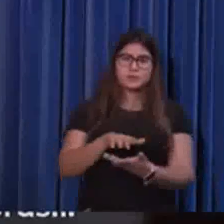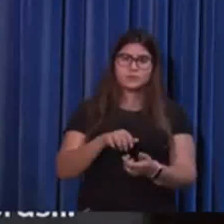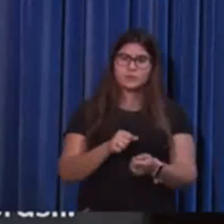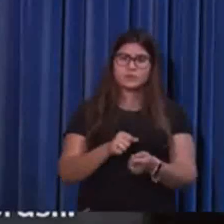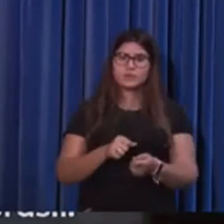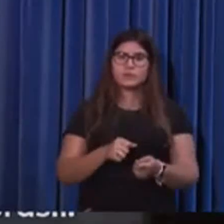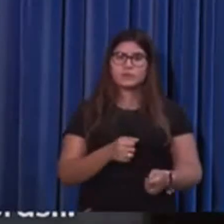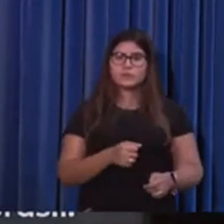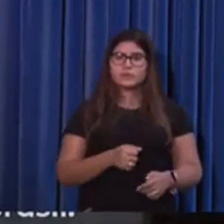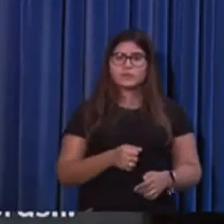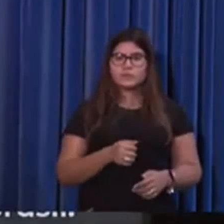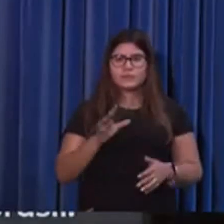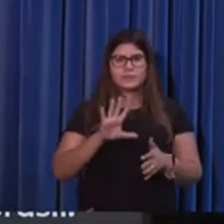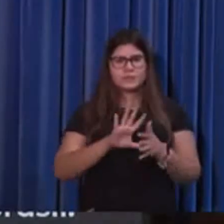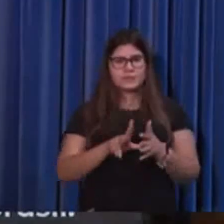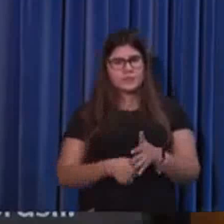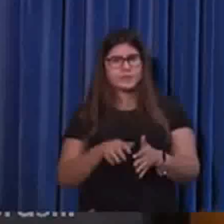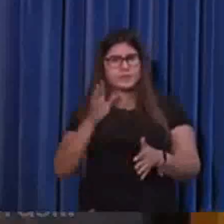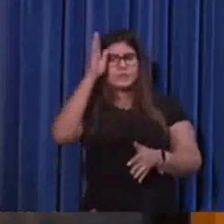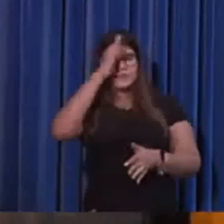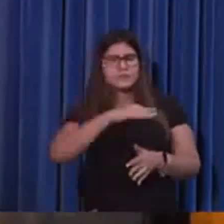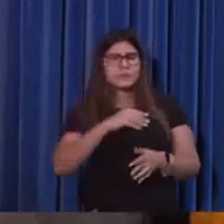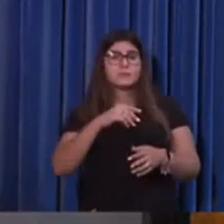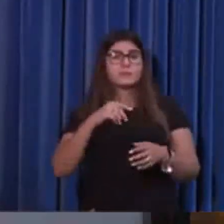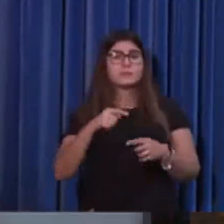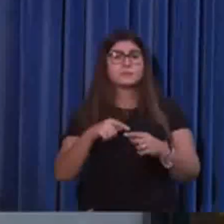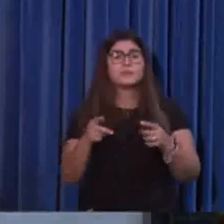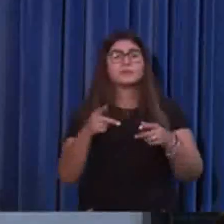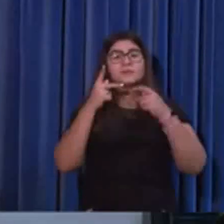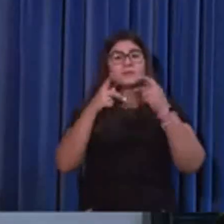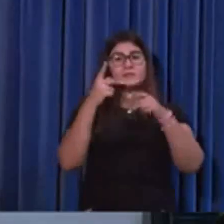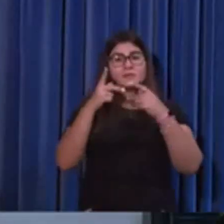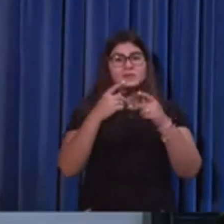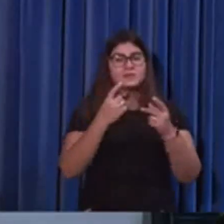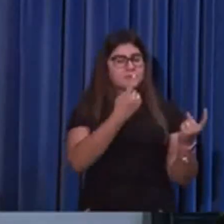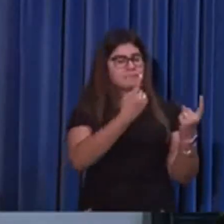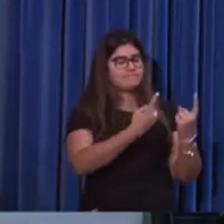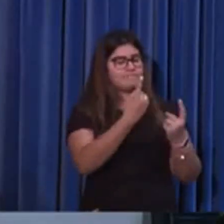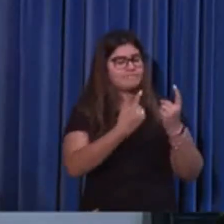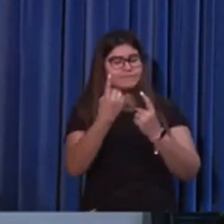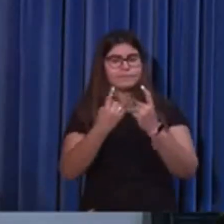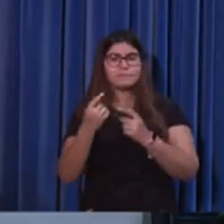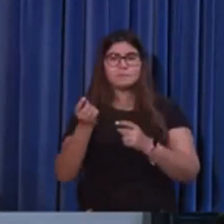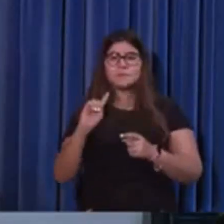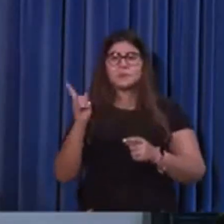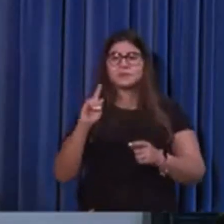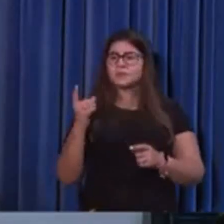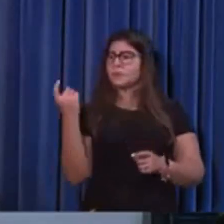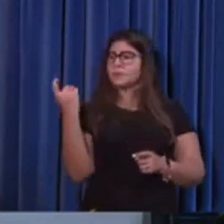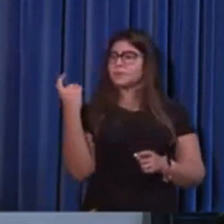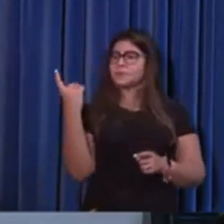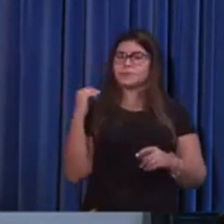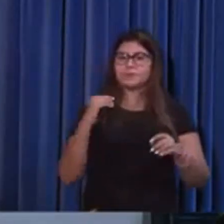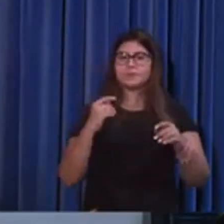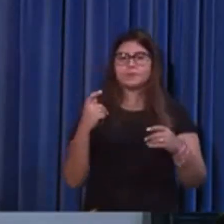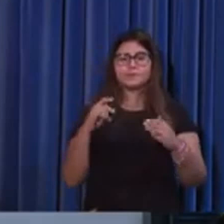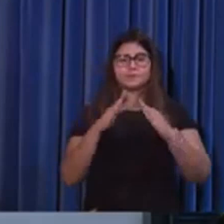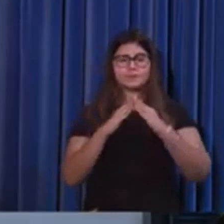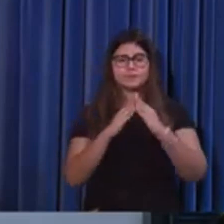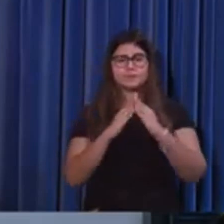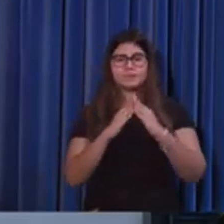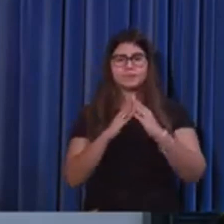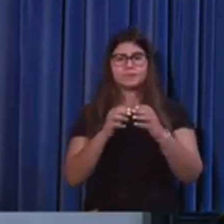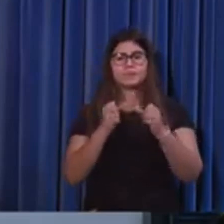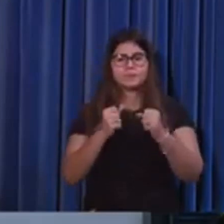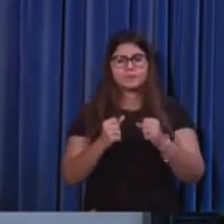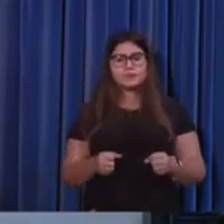Esses falavam uns aos outros, eles se comunicavam, sabe, não ficavam isolados nas suas casas, mas podiam ligar